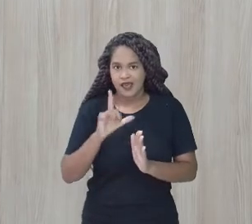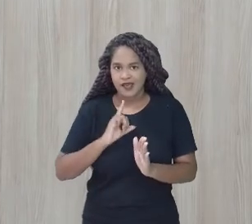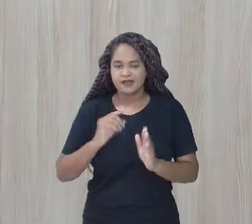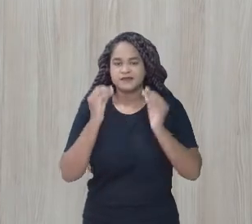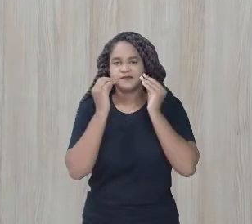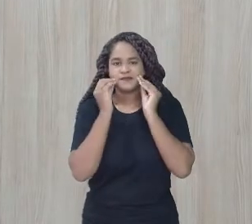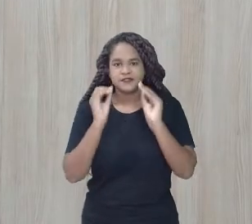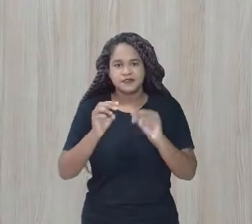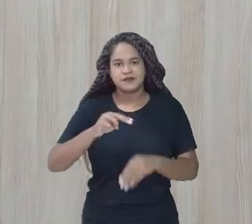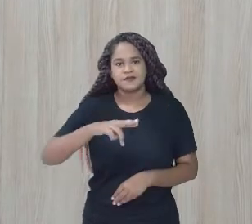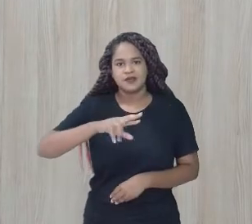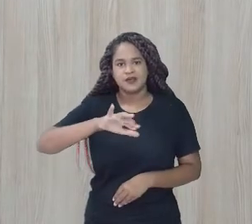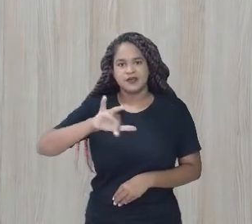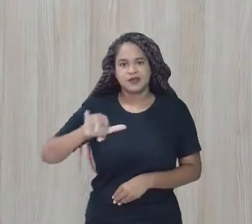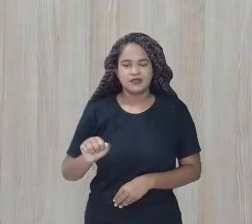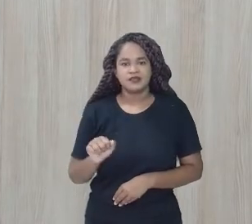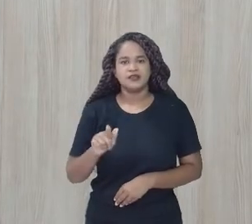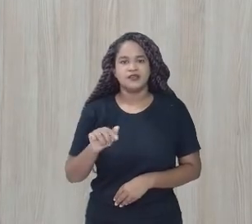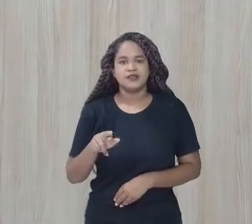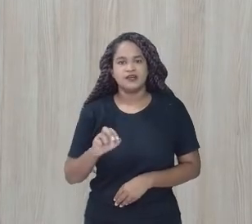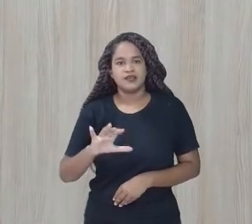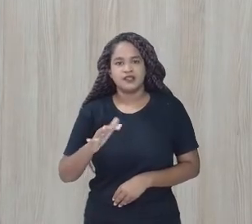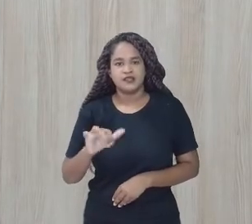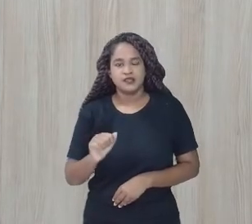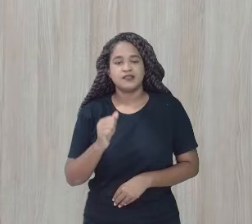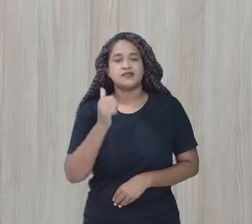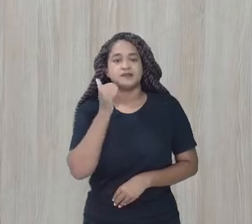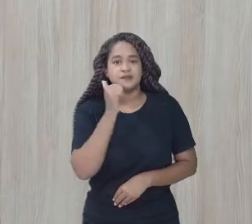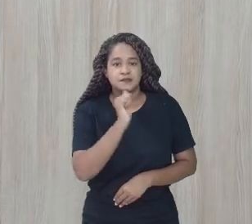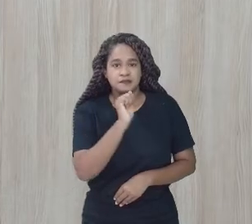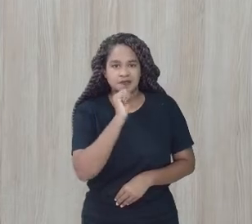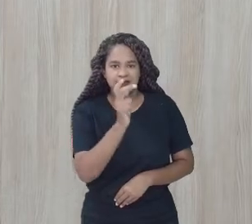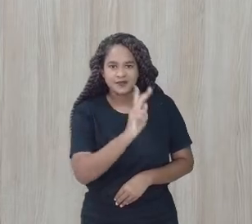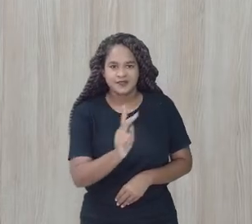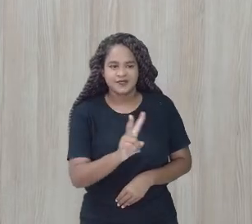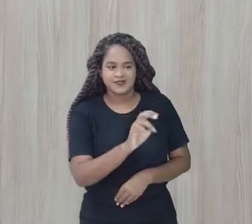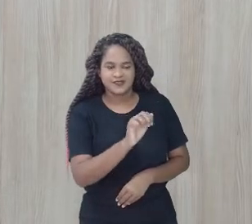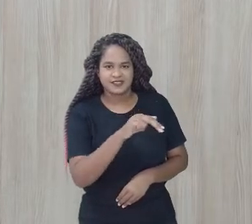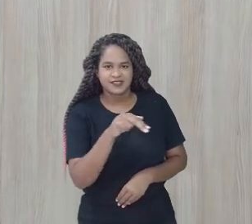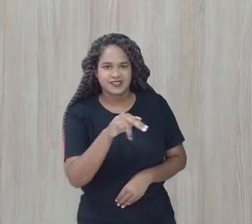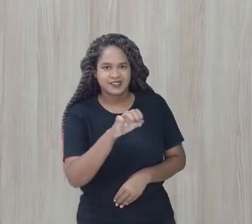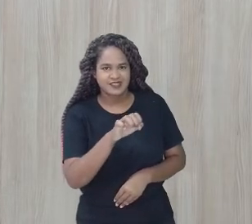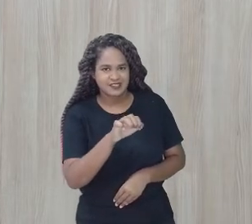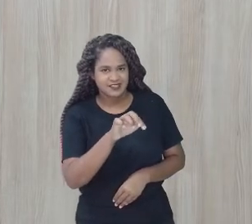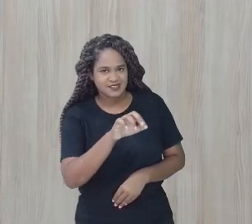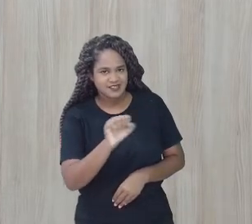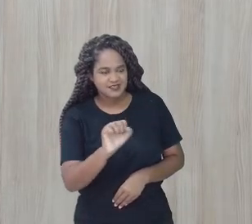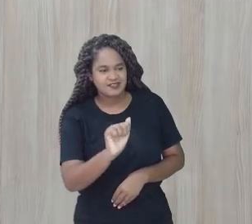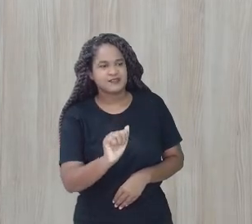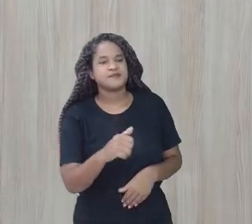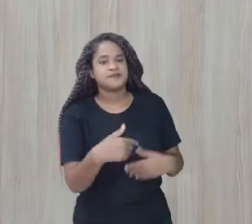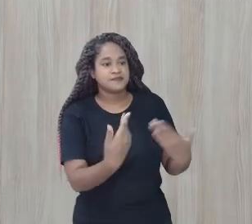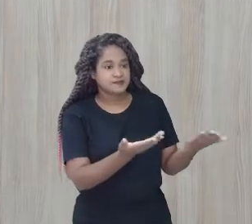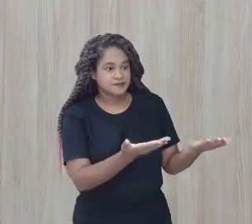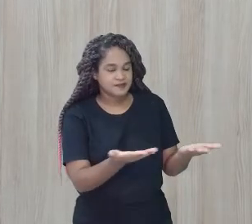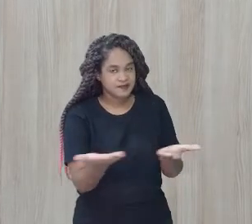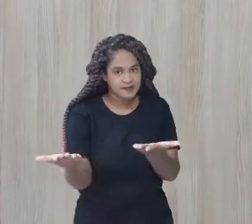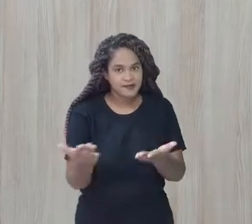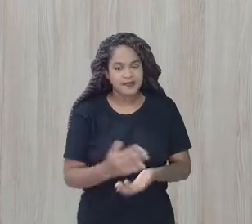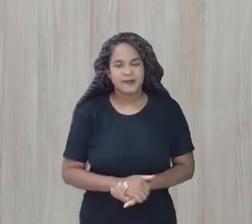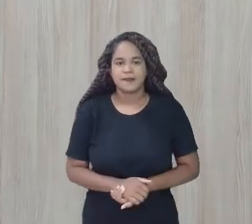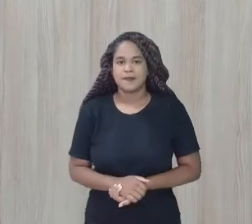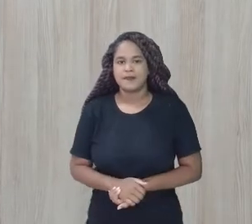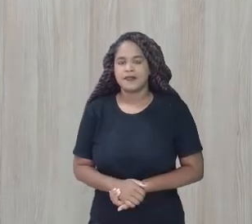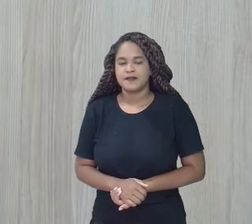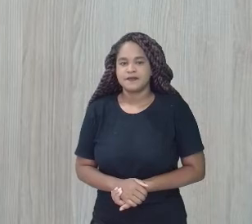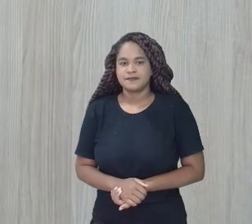Graças mais uma vez, tá certo? A mãe da professora Vanessa, que vai estar me ajudando aqui no chat. Vou dar uma palavrinha para ela dizer olá para